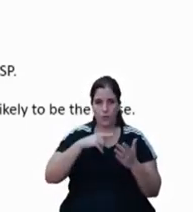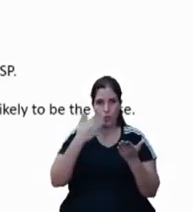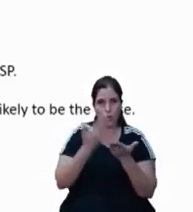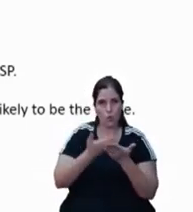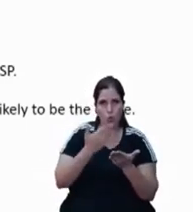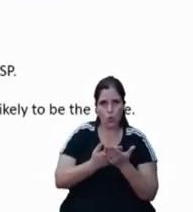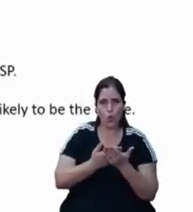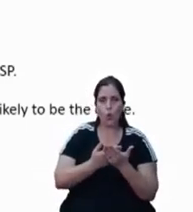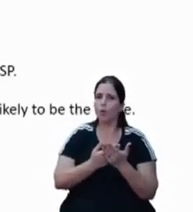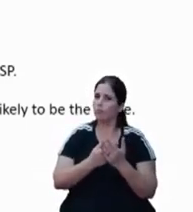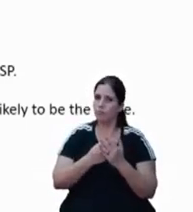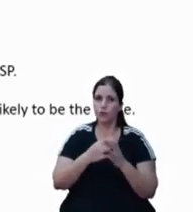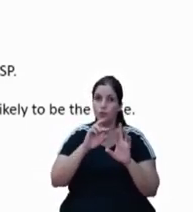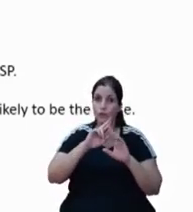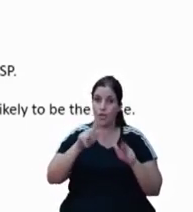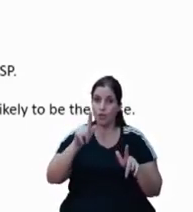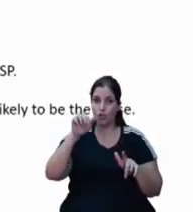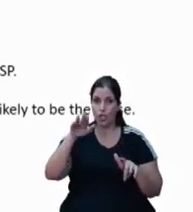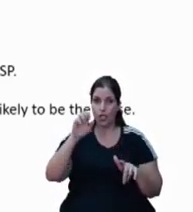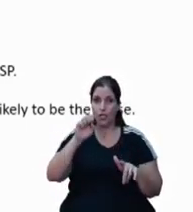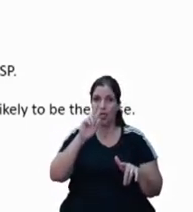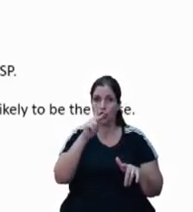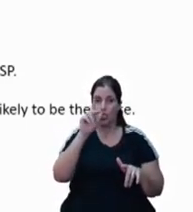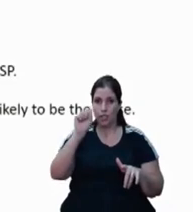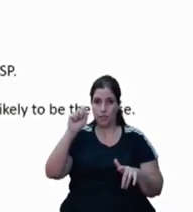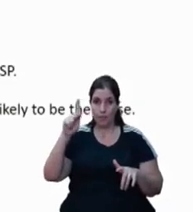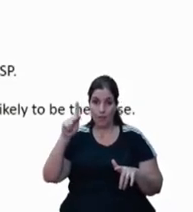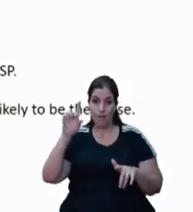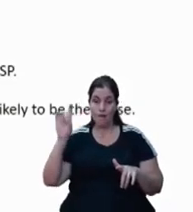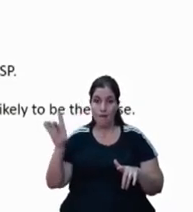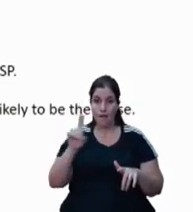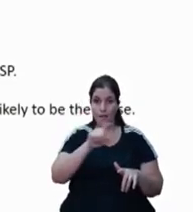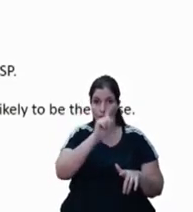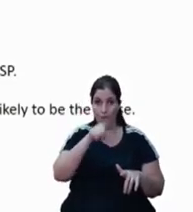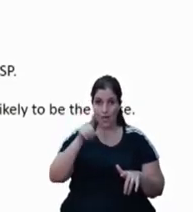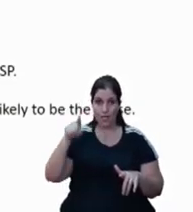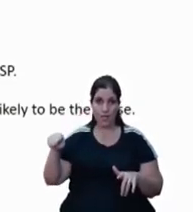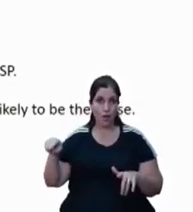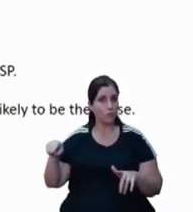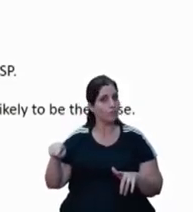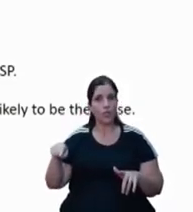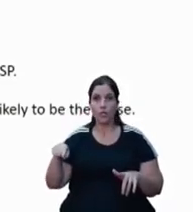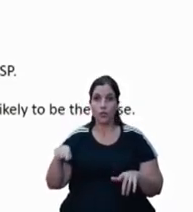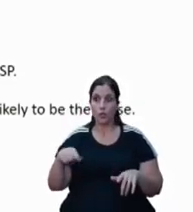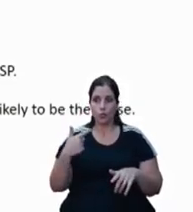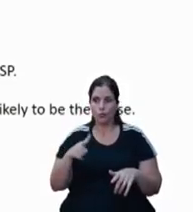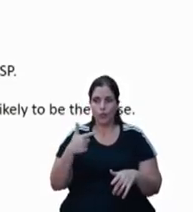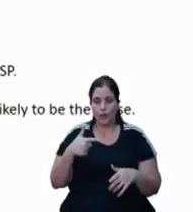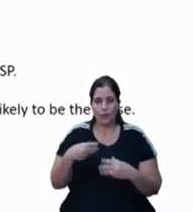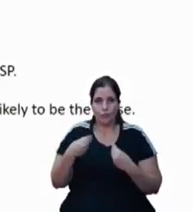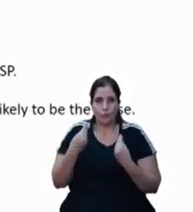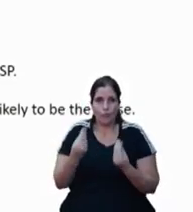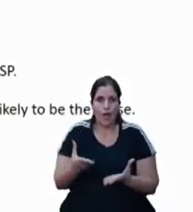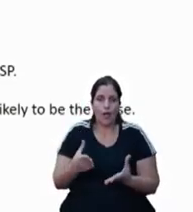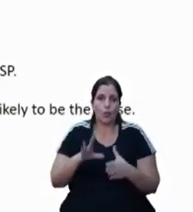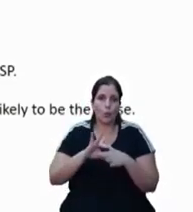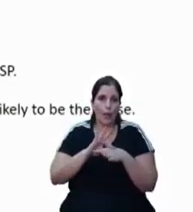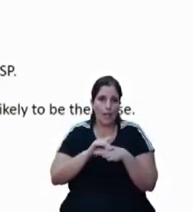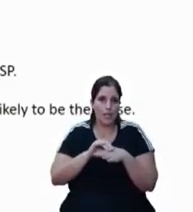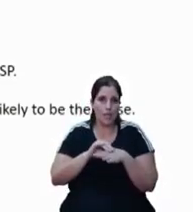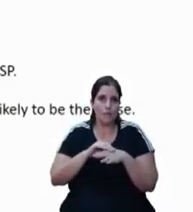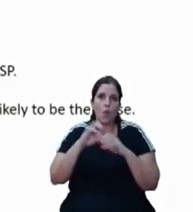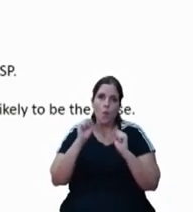de HSP, cada variação sendo insuficiente para causar a doença, podem coletivamente